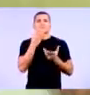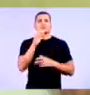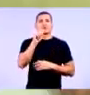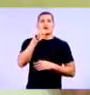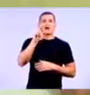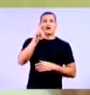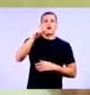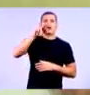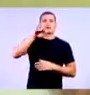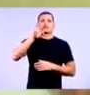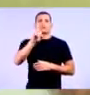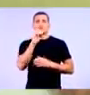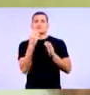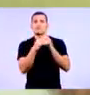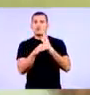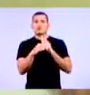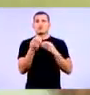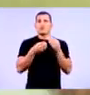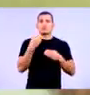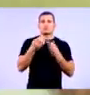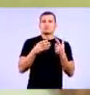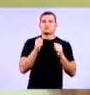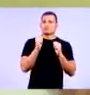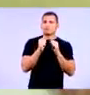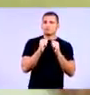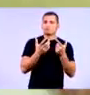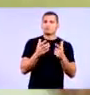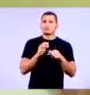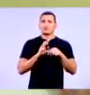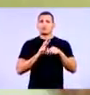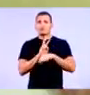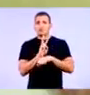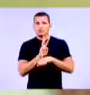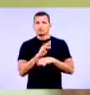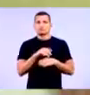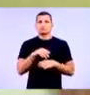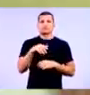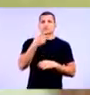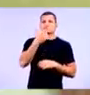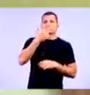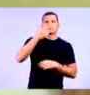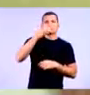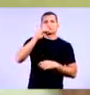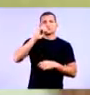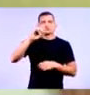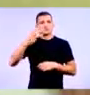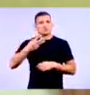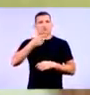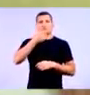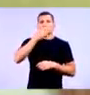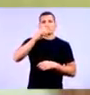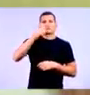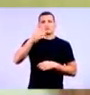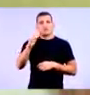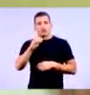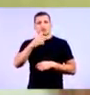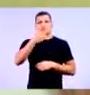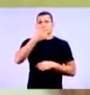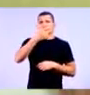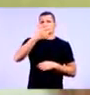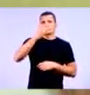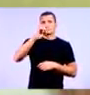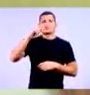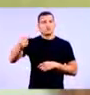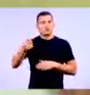tarefa. E aí vocês podem enviar, seja em um Word 2003, 2010, 2007, 2013,